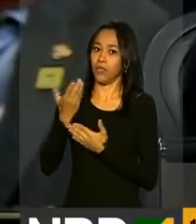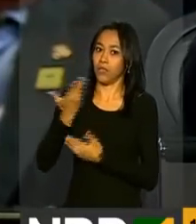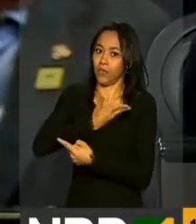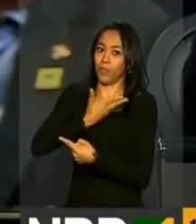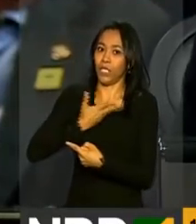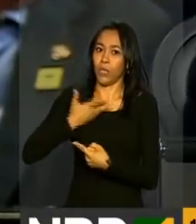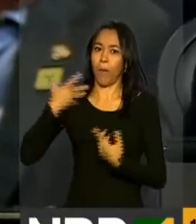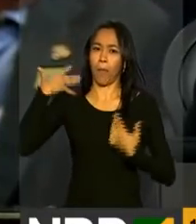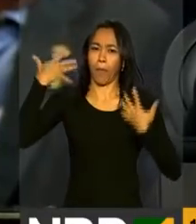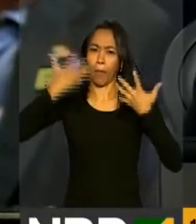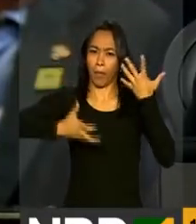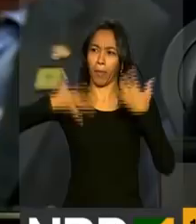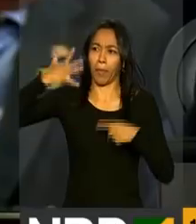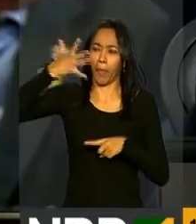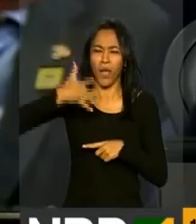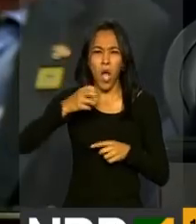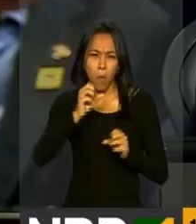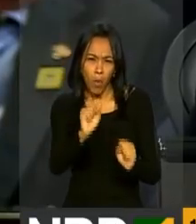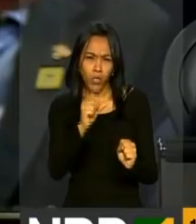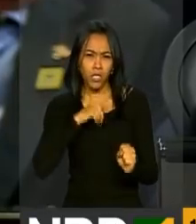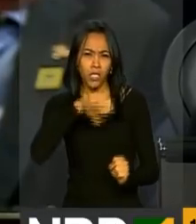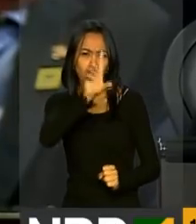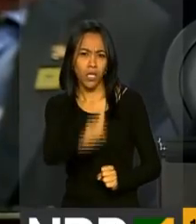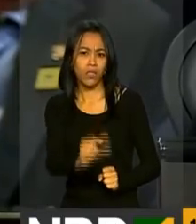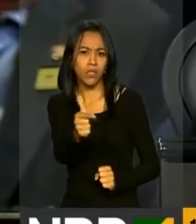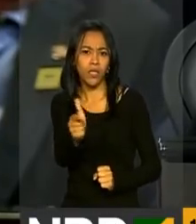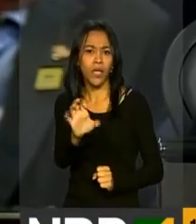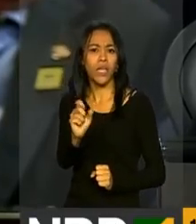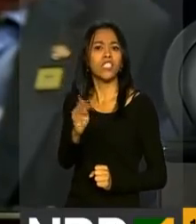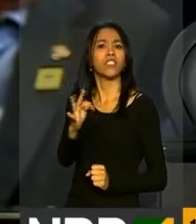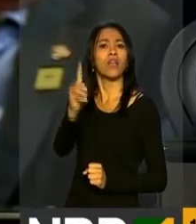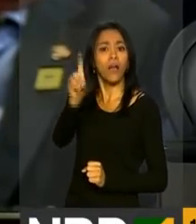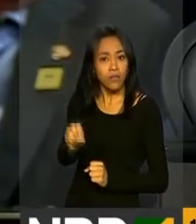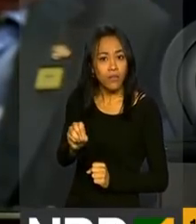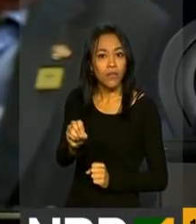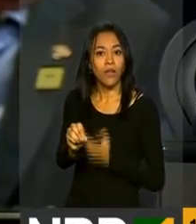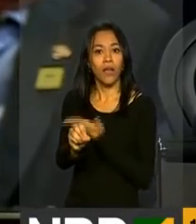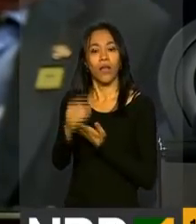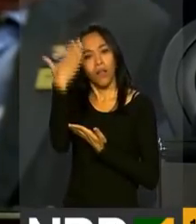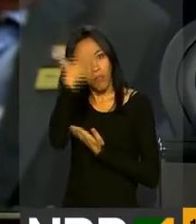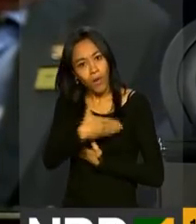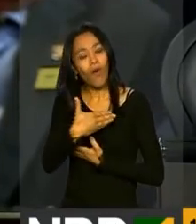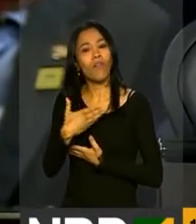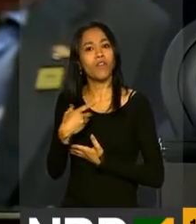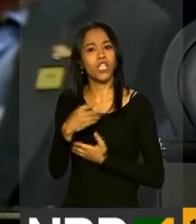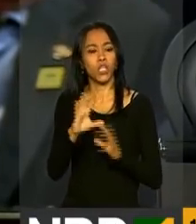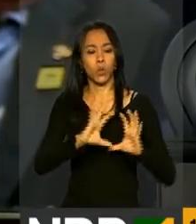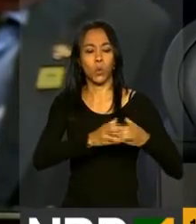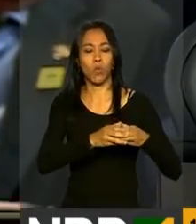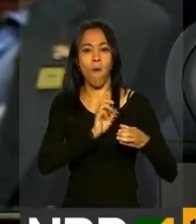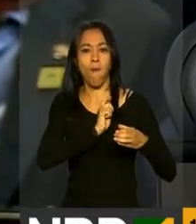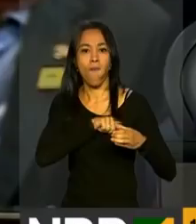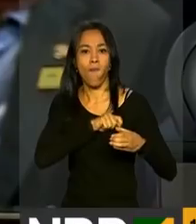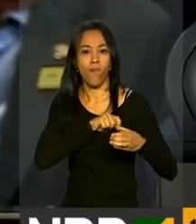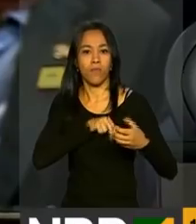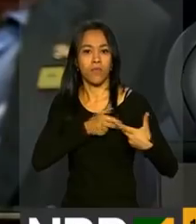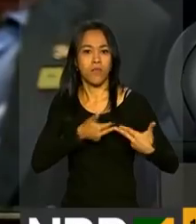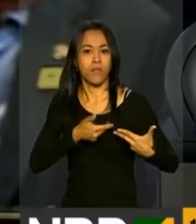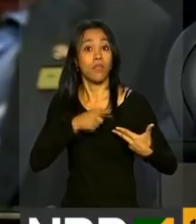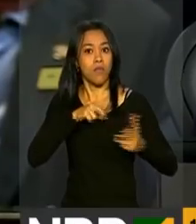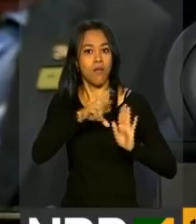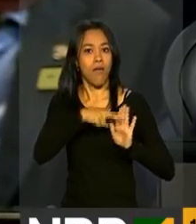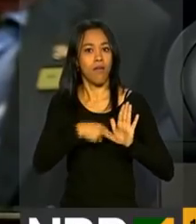era pode haver direito sem o estado e ele acaba demonstrando que organizações criminosas têm regras próprias